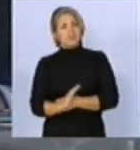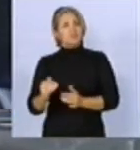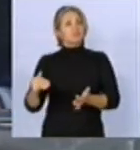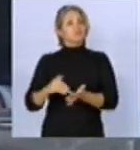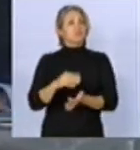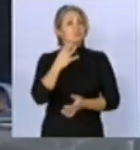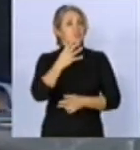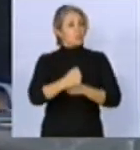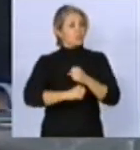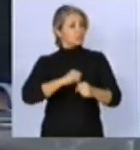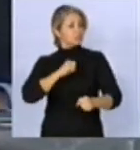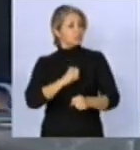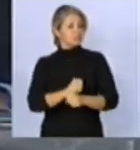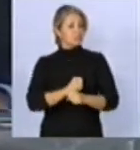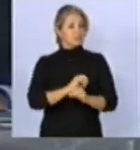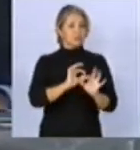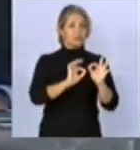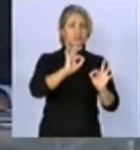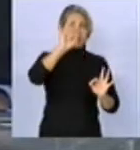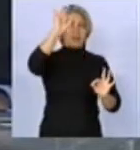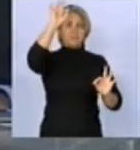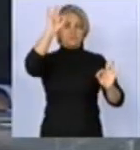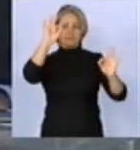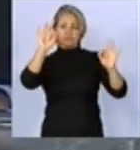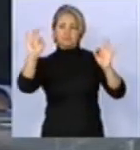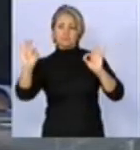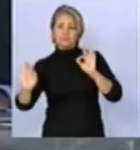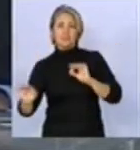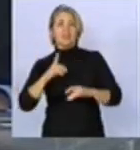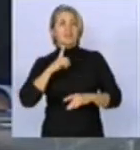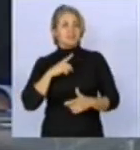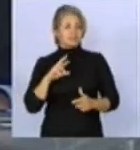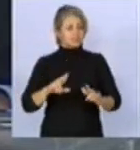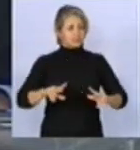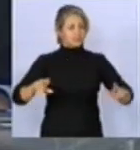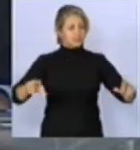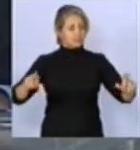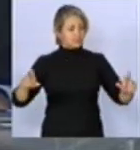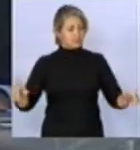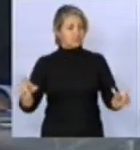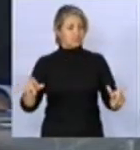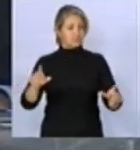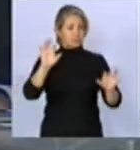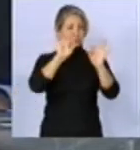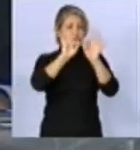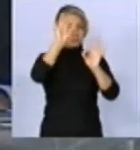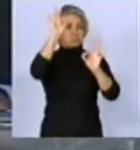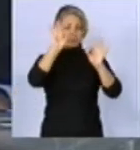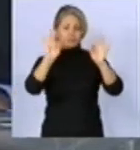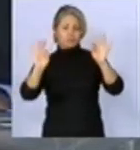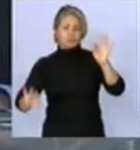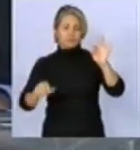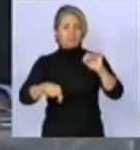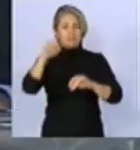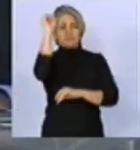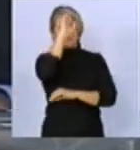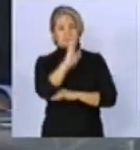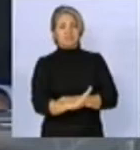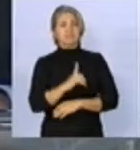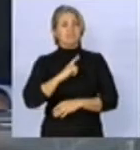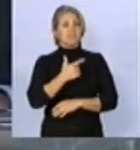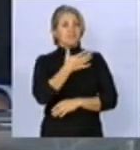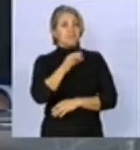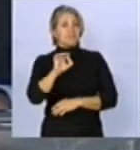aquele gráficos inverte da colheita mecanizada a gente teve é um Desce a nível de Brasil de 20